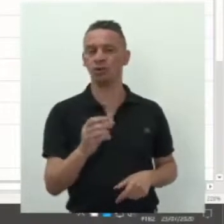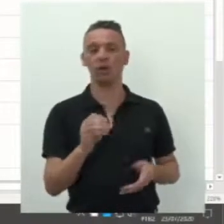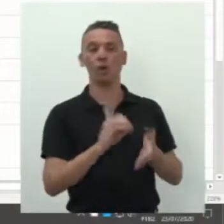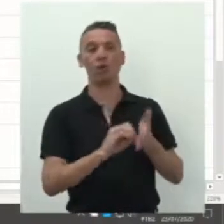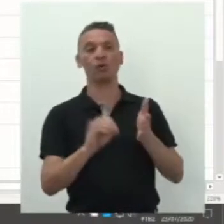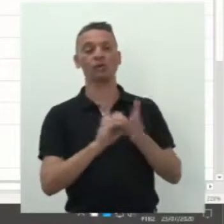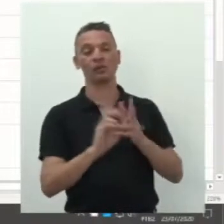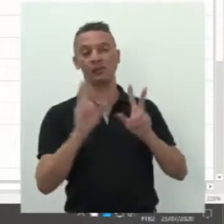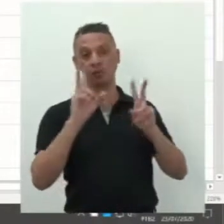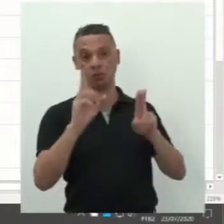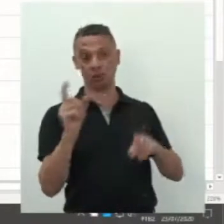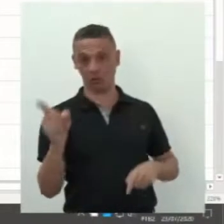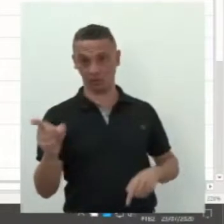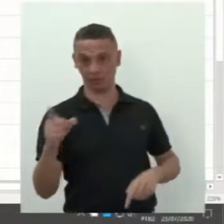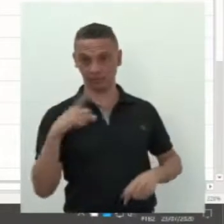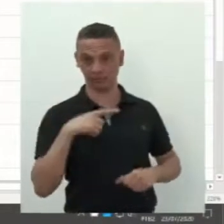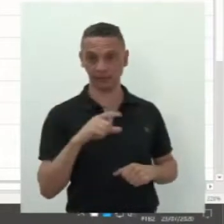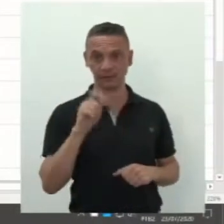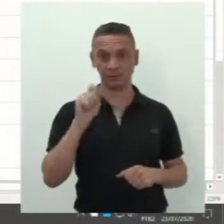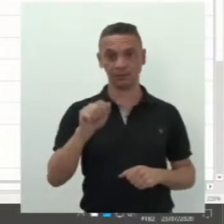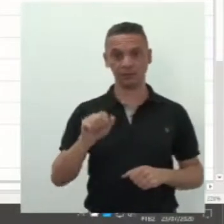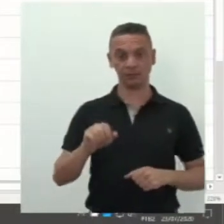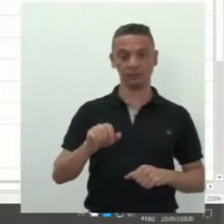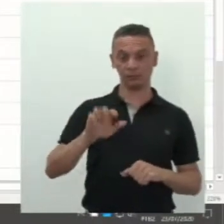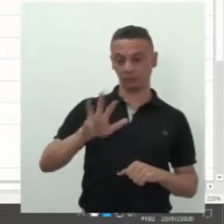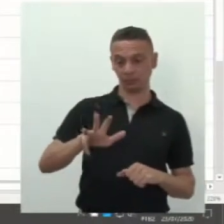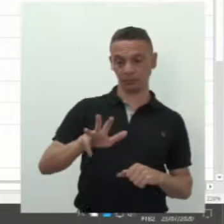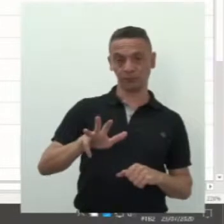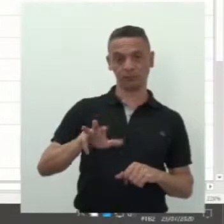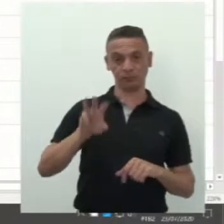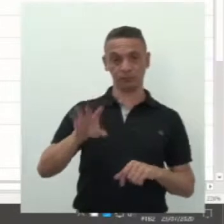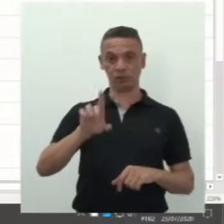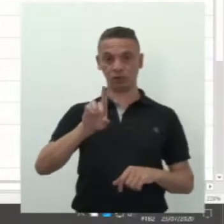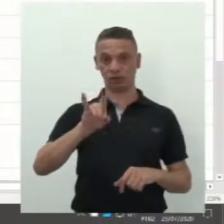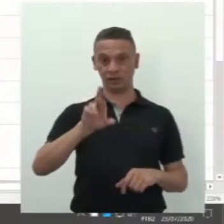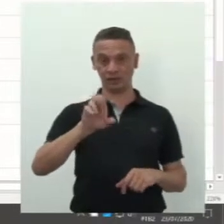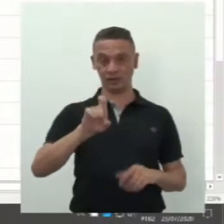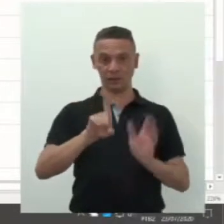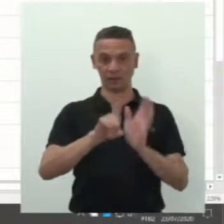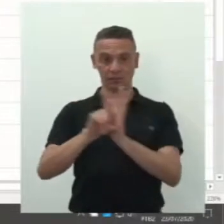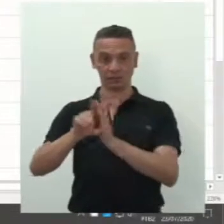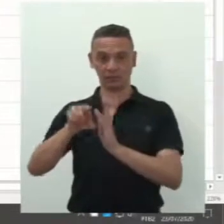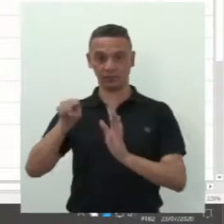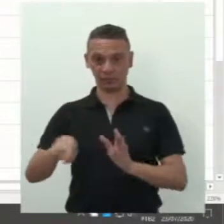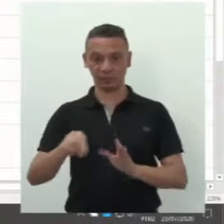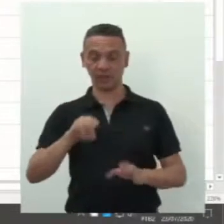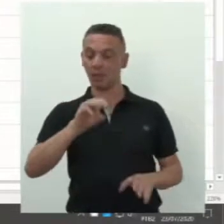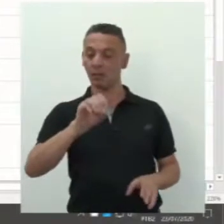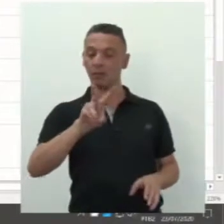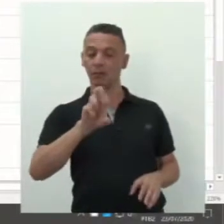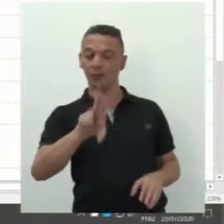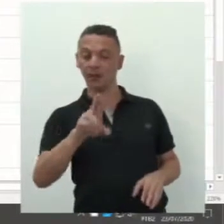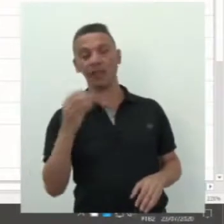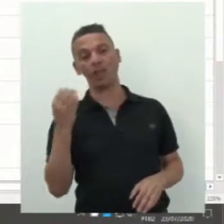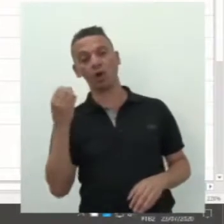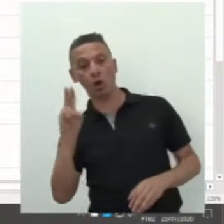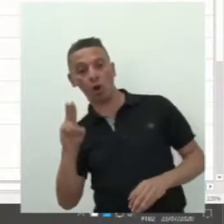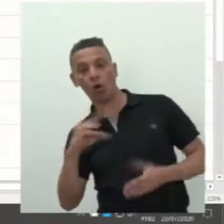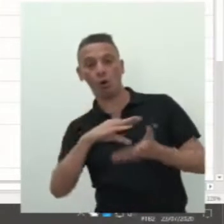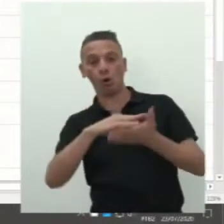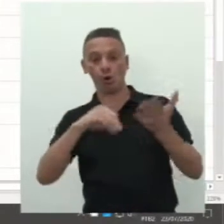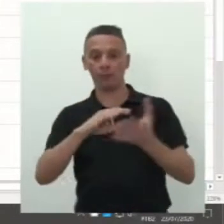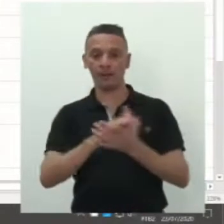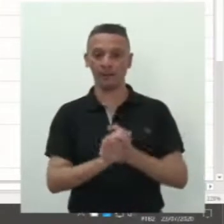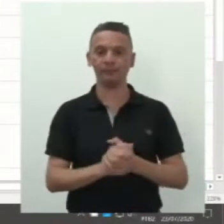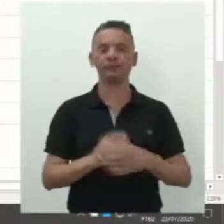semelhante a essa aqui. Você vem com o botão direito, ó, mover ou copiar. E aí você fala para ele,